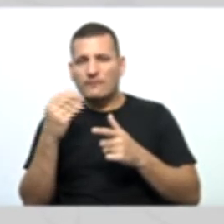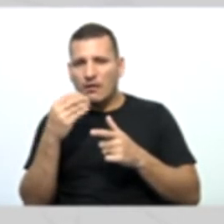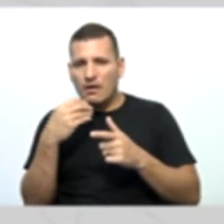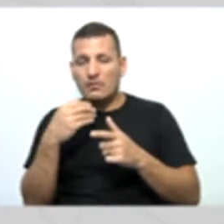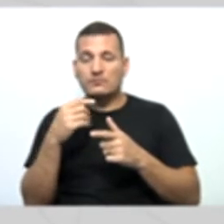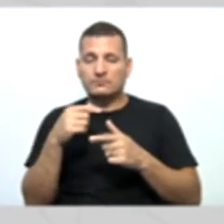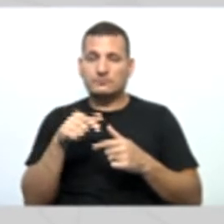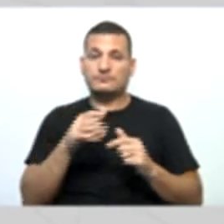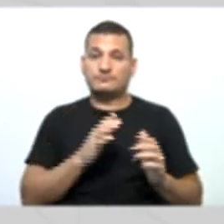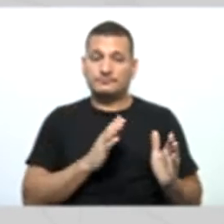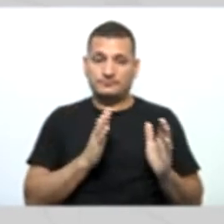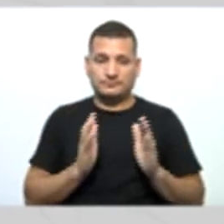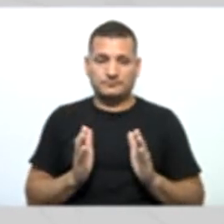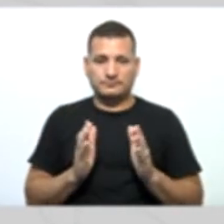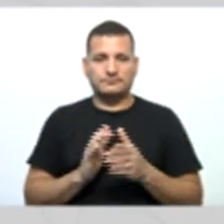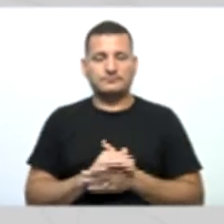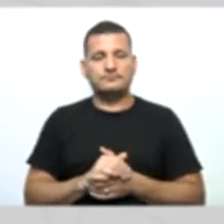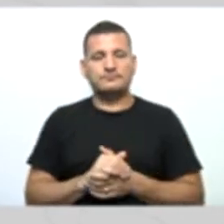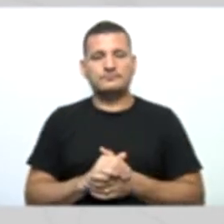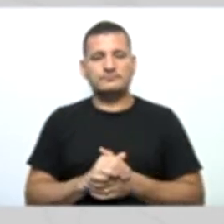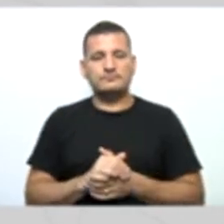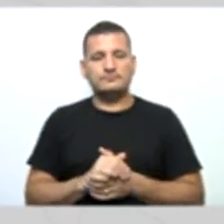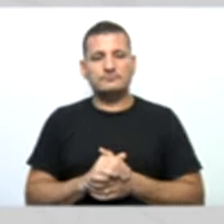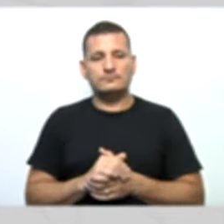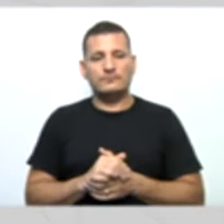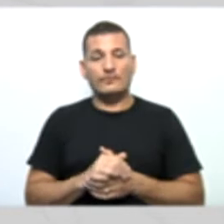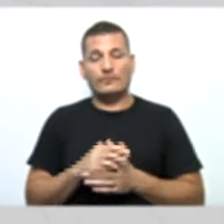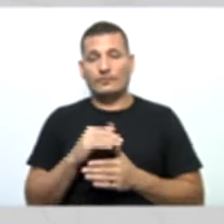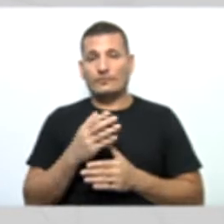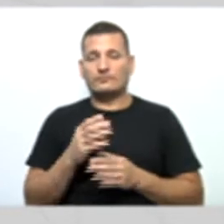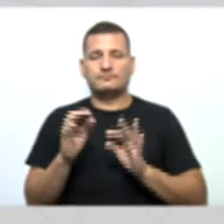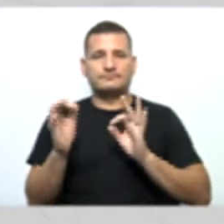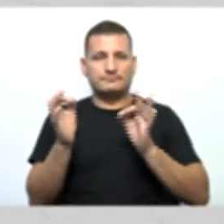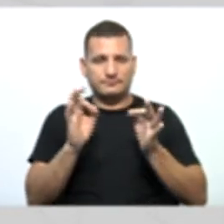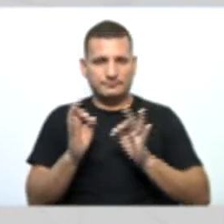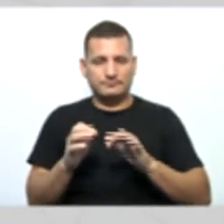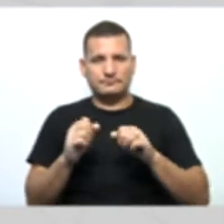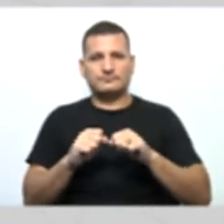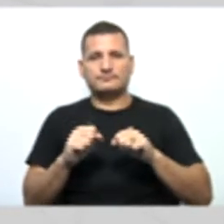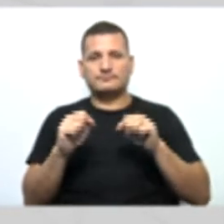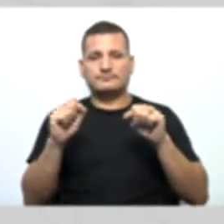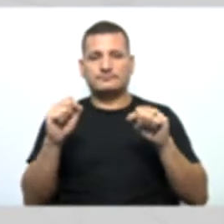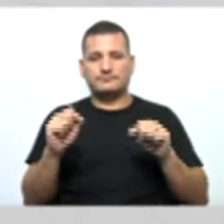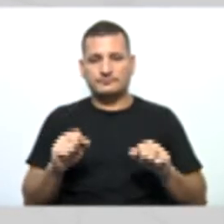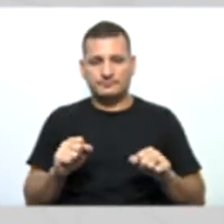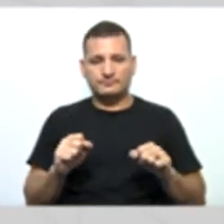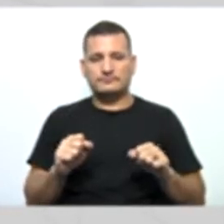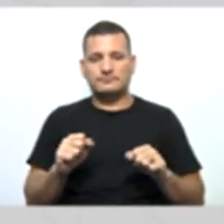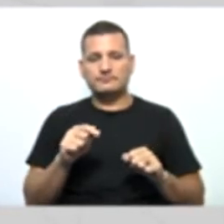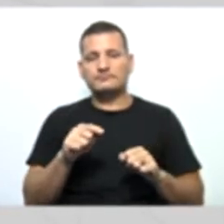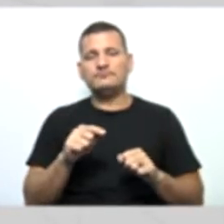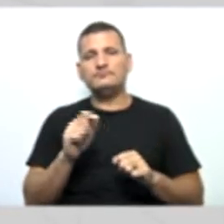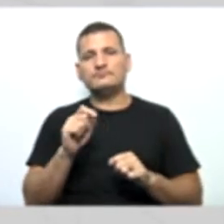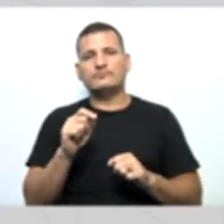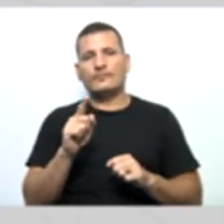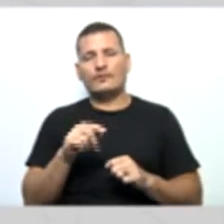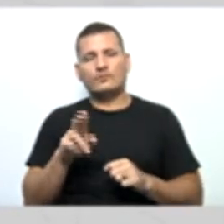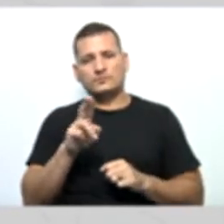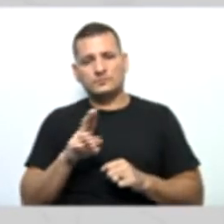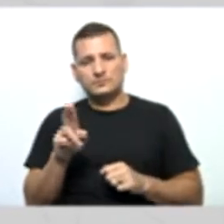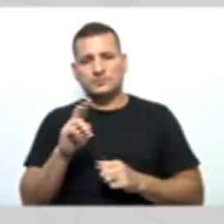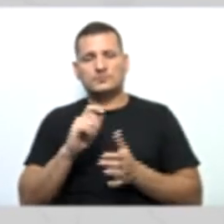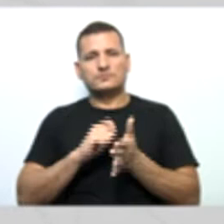nessa fase. Então, assim podemos afirmar que a modelagem de sistema consiste na utilização de